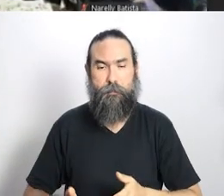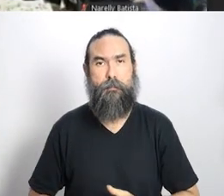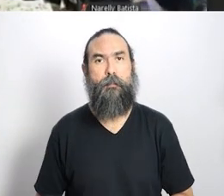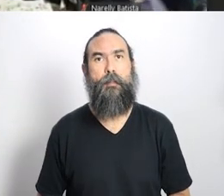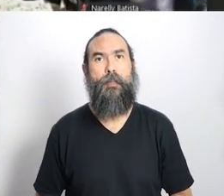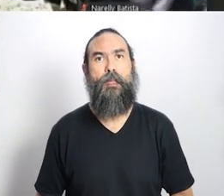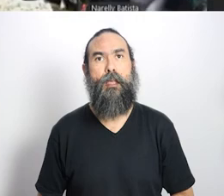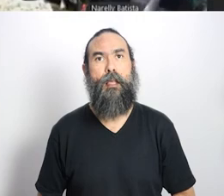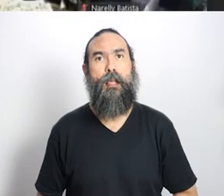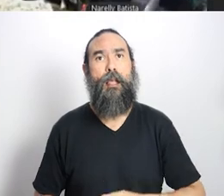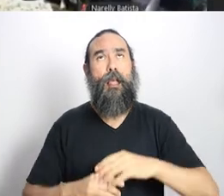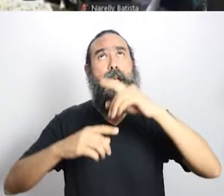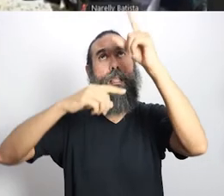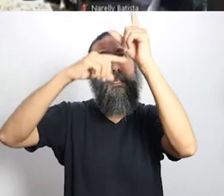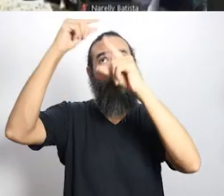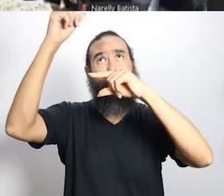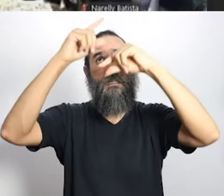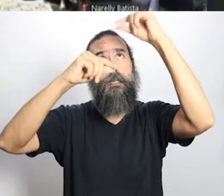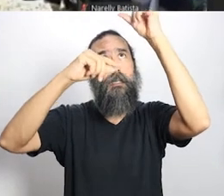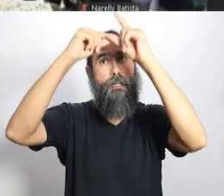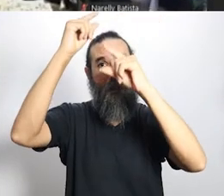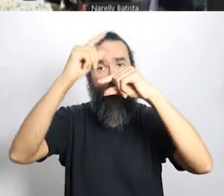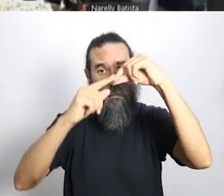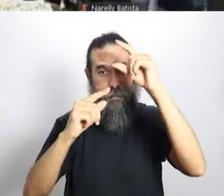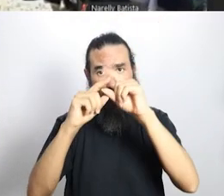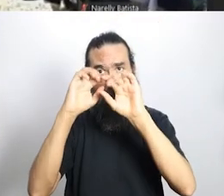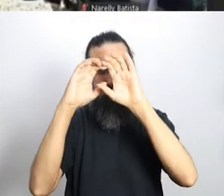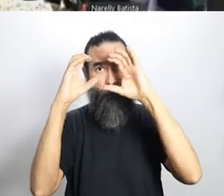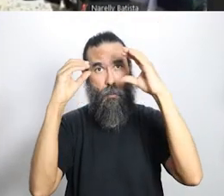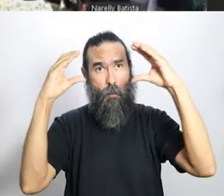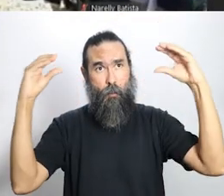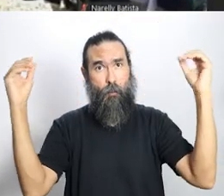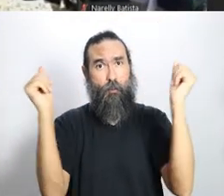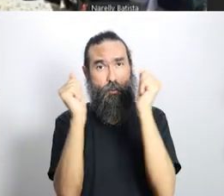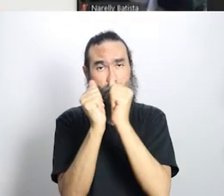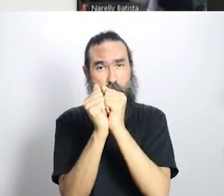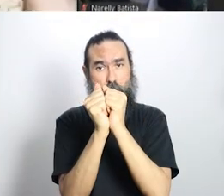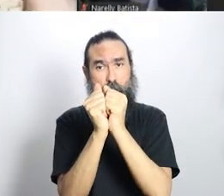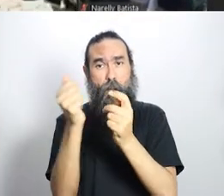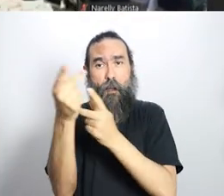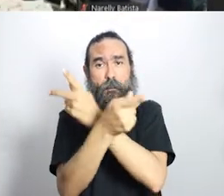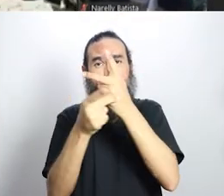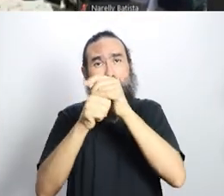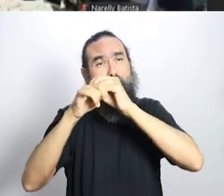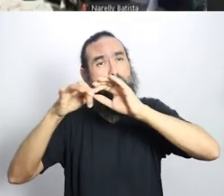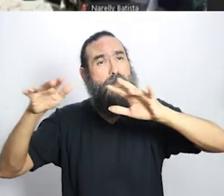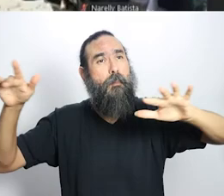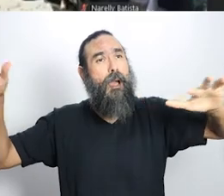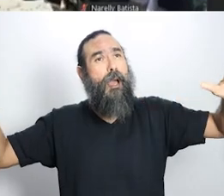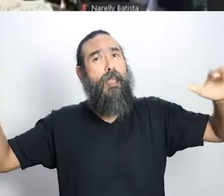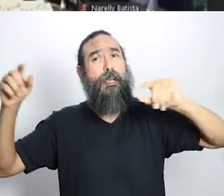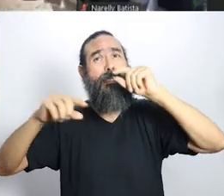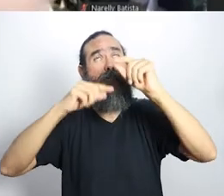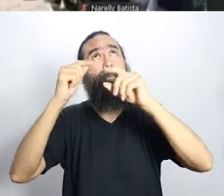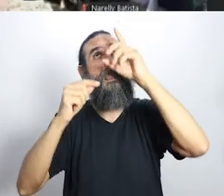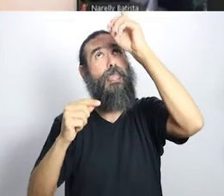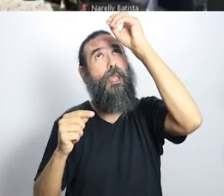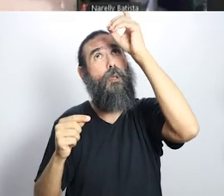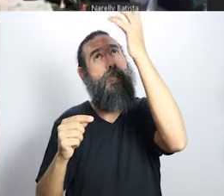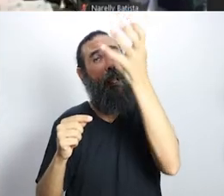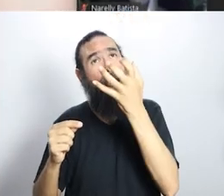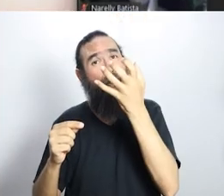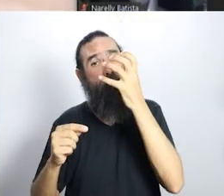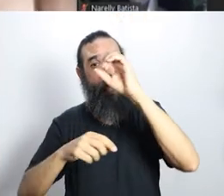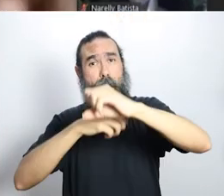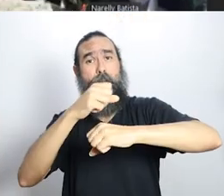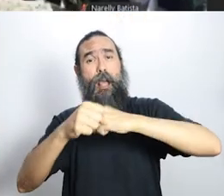Ele diz assim: dos astros desce as nuvens, se espalha com o vento. Se Deus quiser, para o